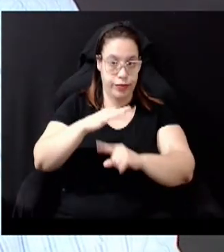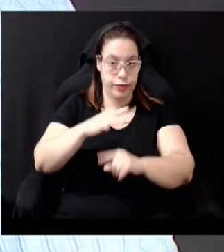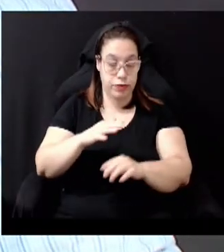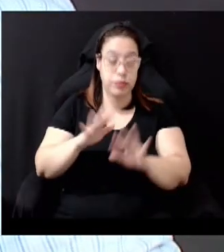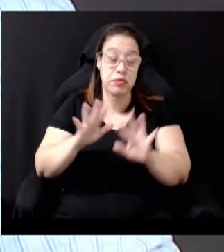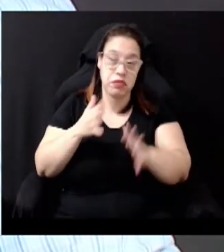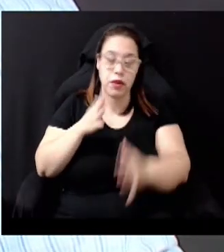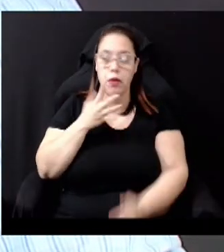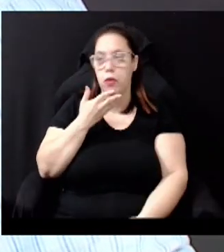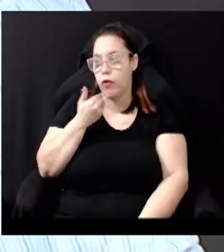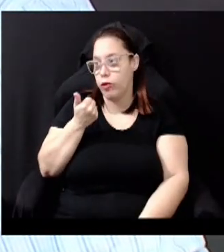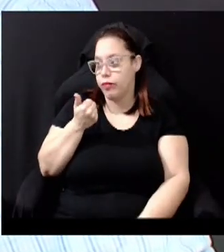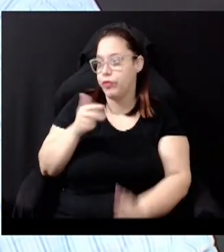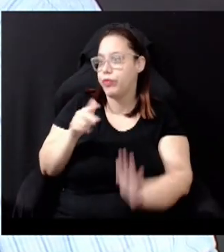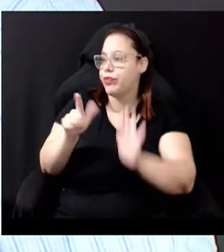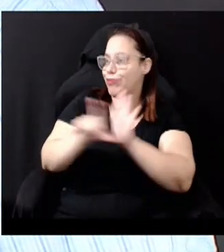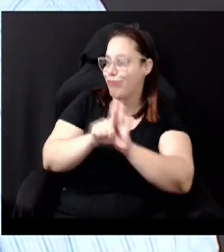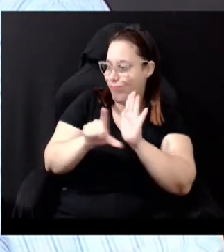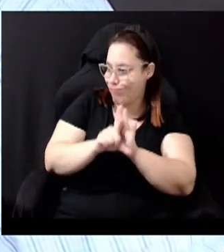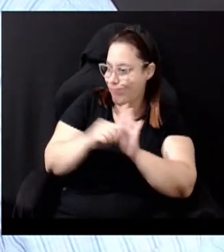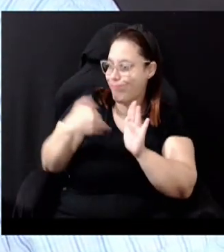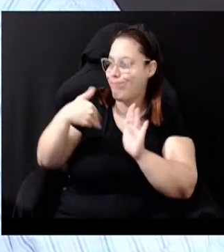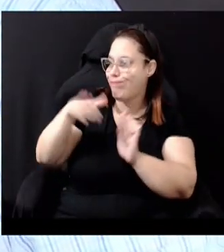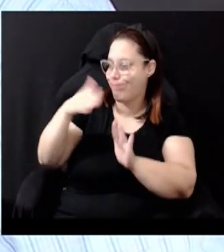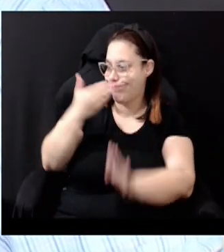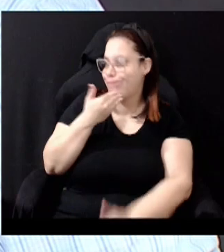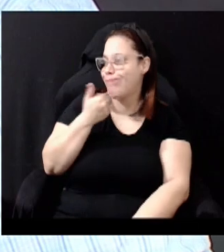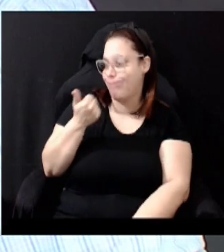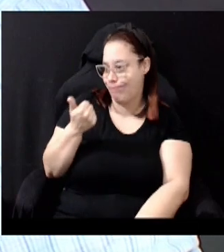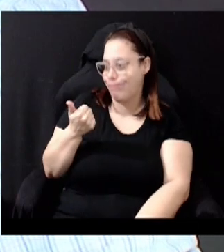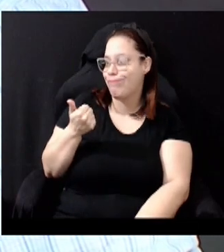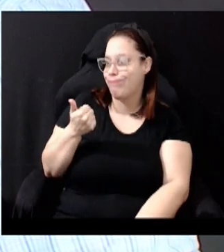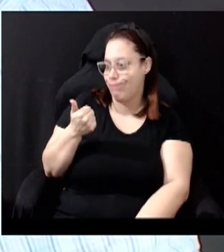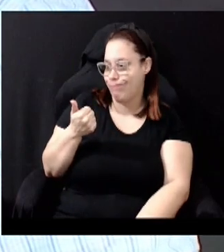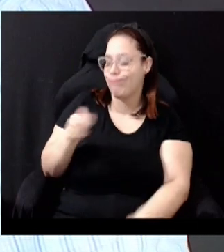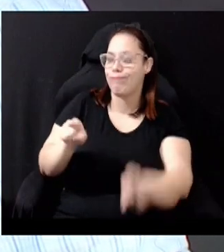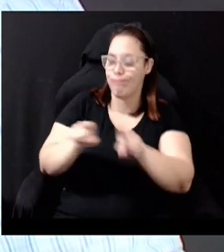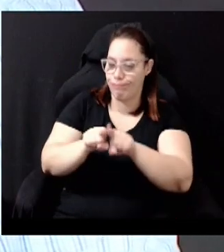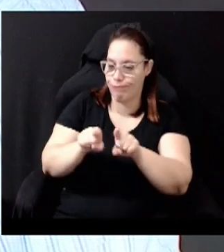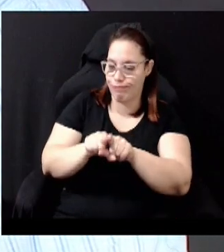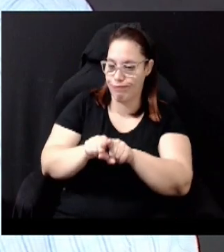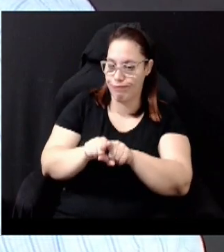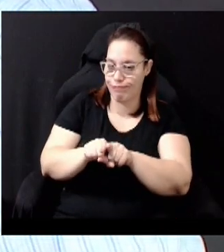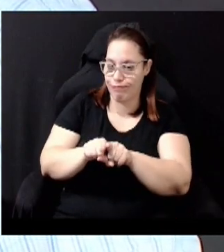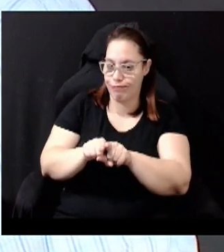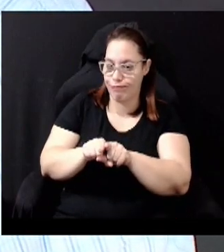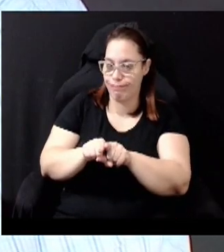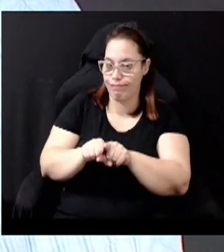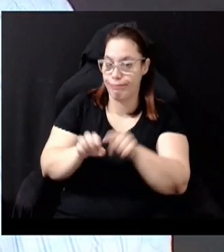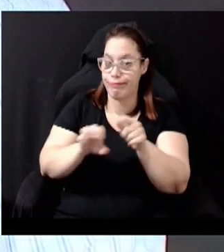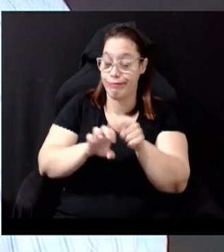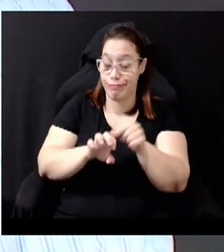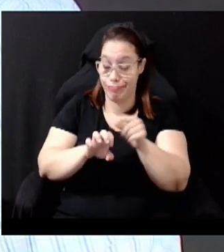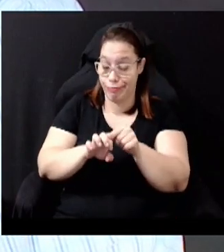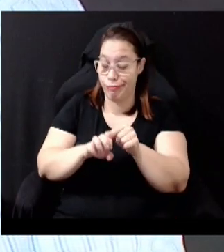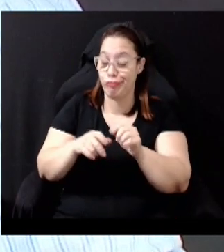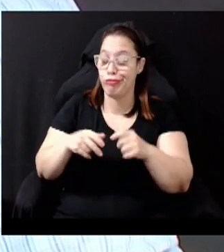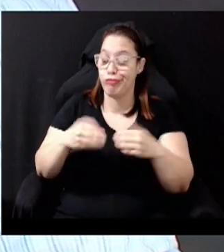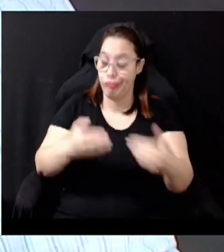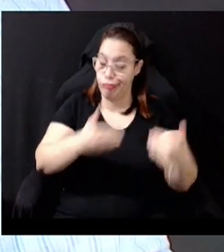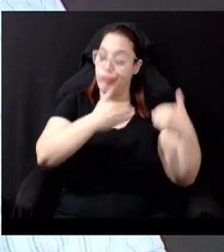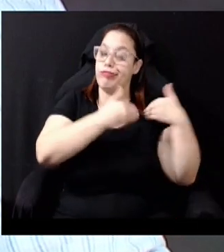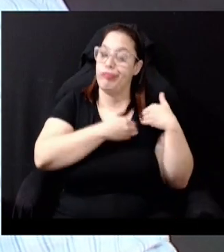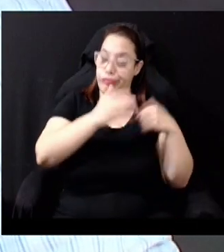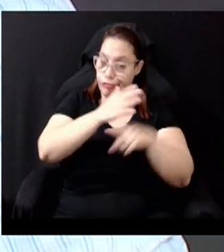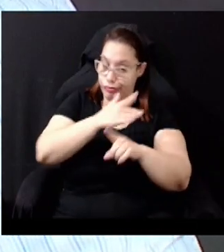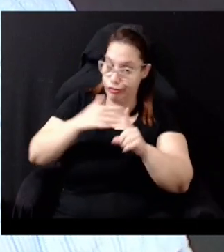dia, a legislação é muito mais aprimorada. E também os incorporadores têm suas responsabilidades sociais, ambientais, ESG